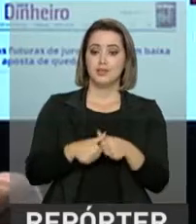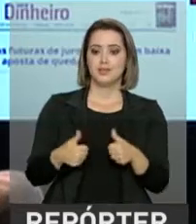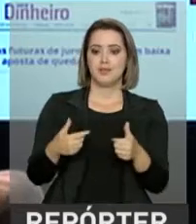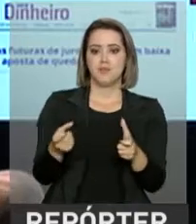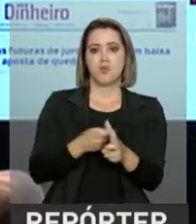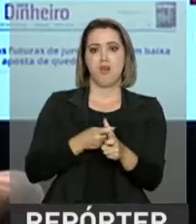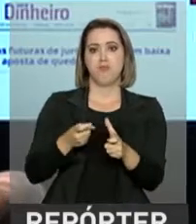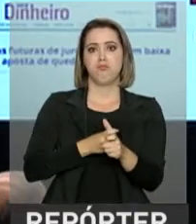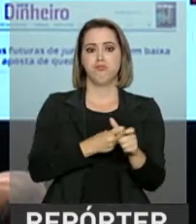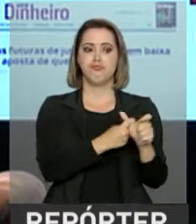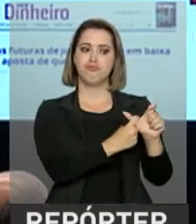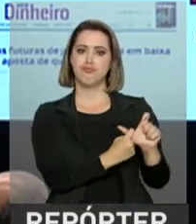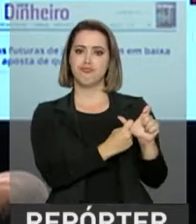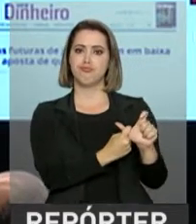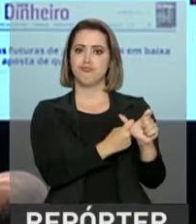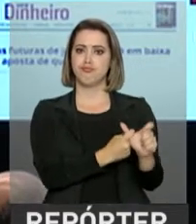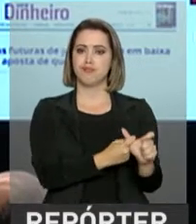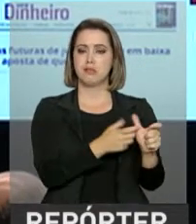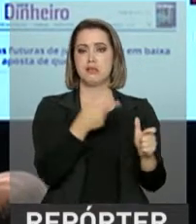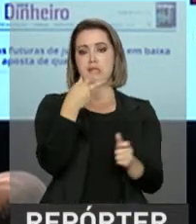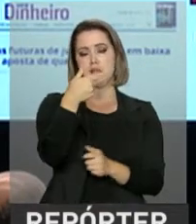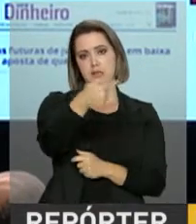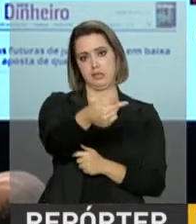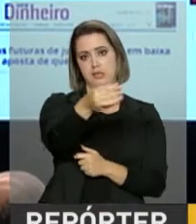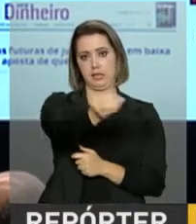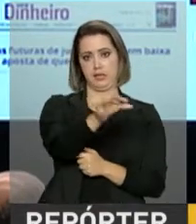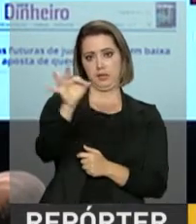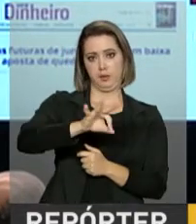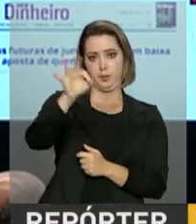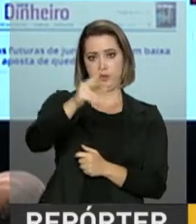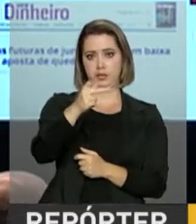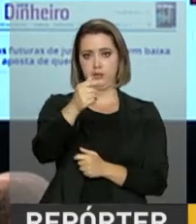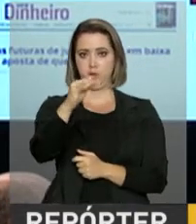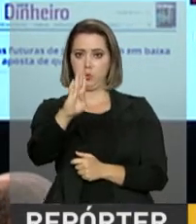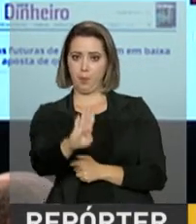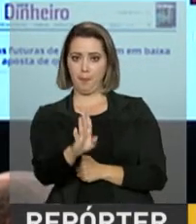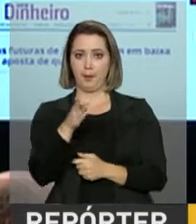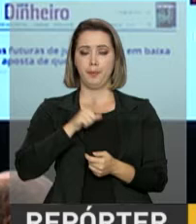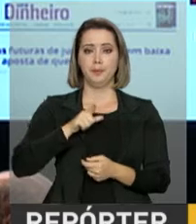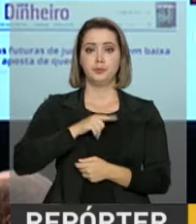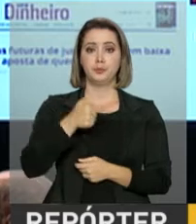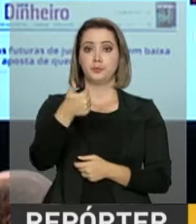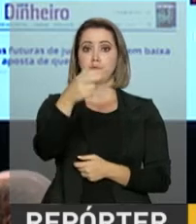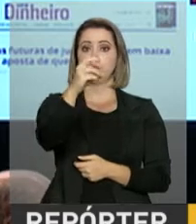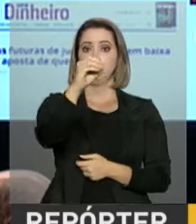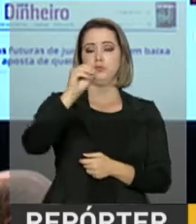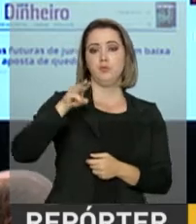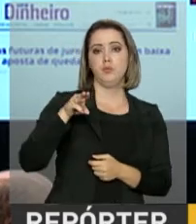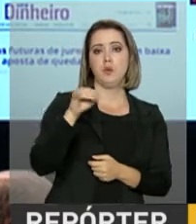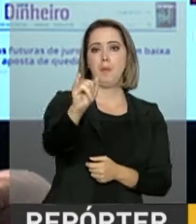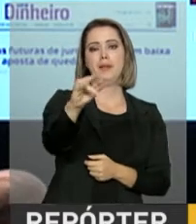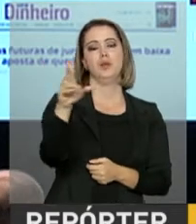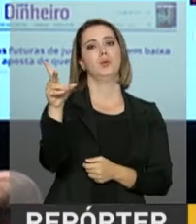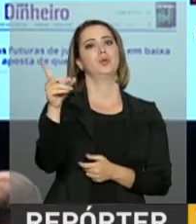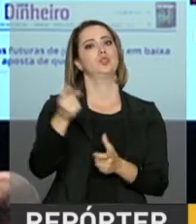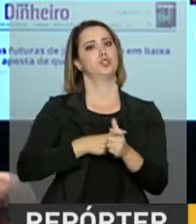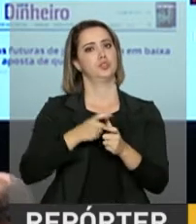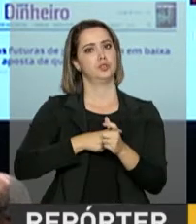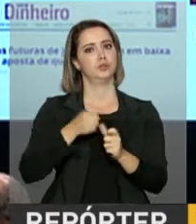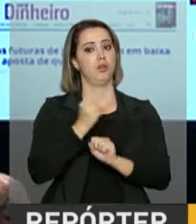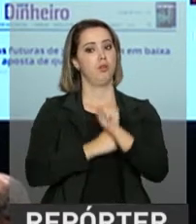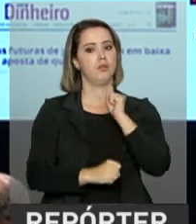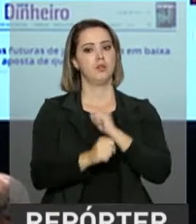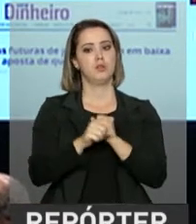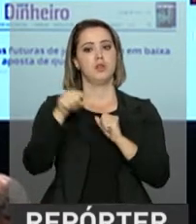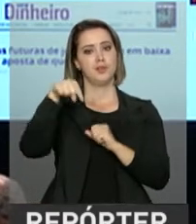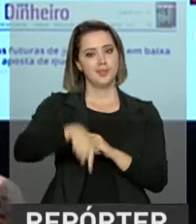dívida em 70% do PIB, tivemos 150 bilhões de déficit o ano passado e teremos 140 bilhões